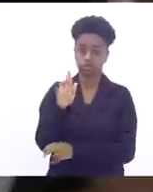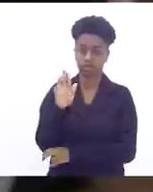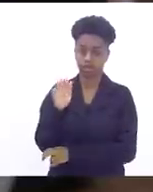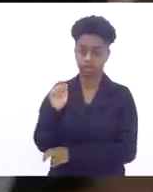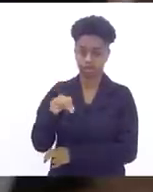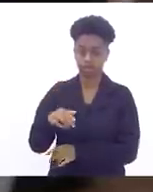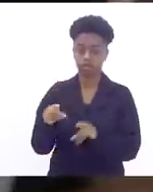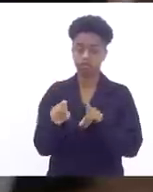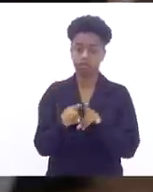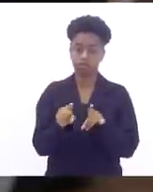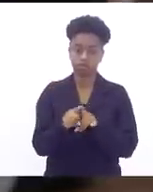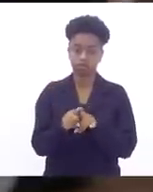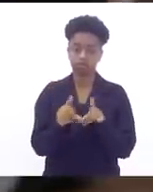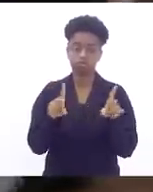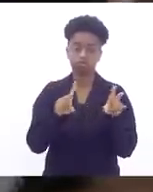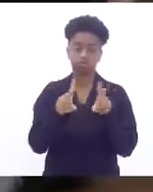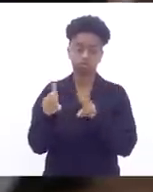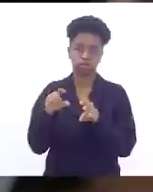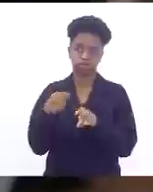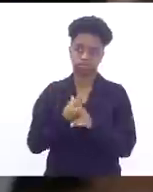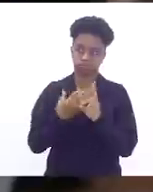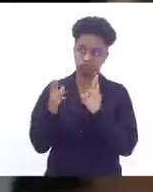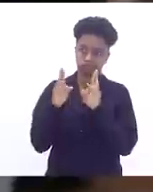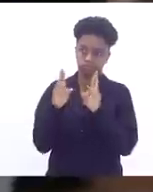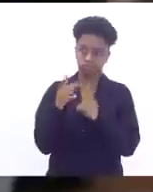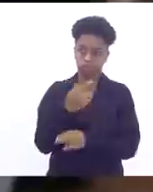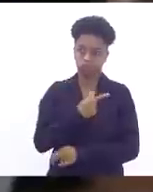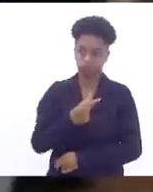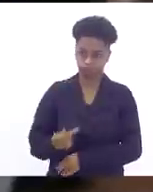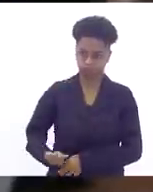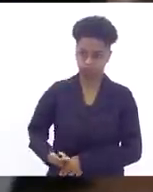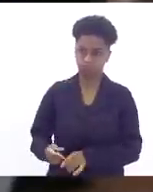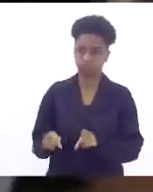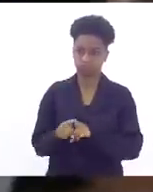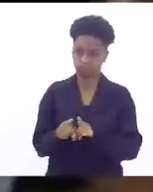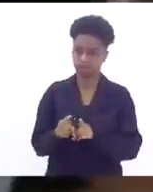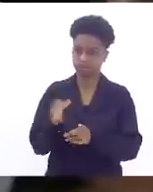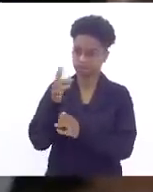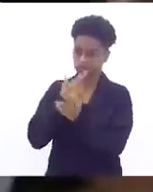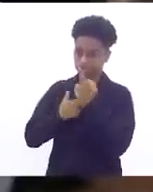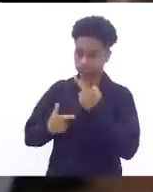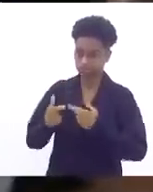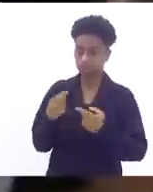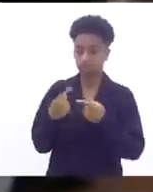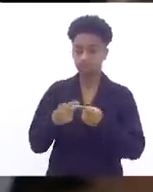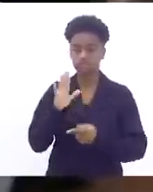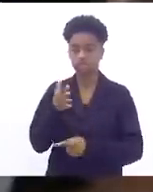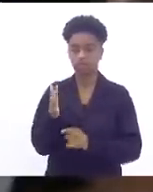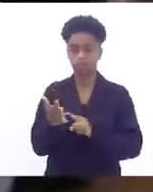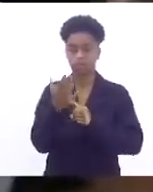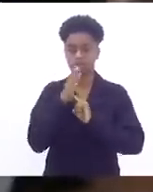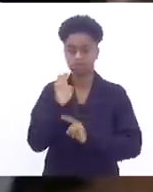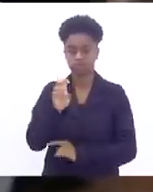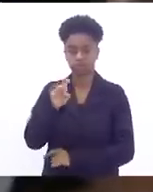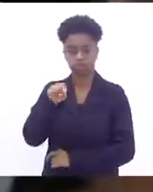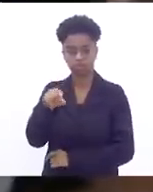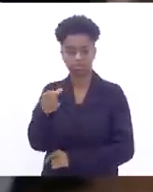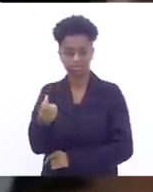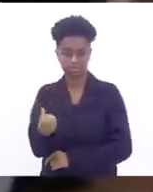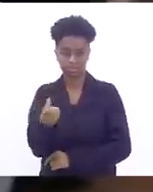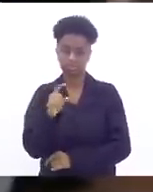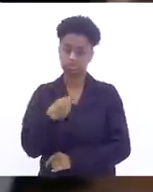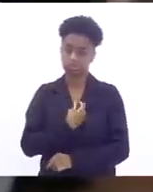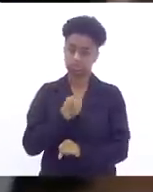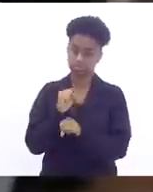e sobre a questão também a gente espera né do governo essa resposta agora já tá dizendo que é 5.6 e a gente